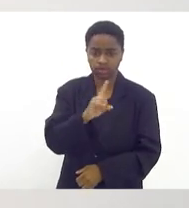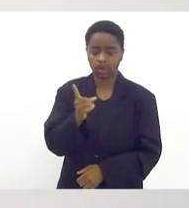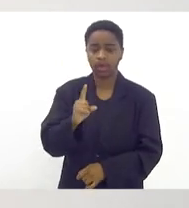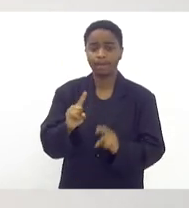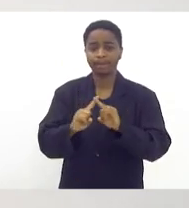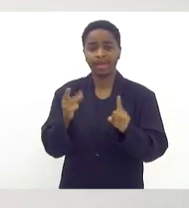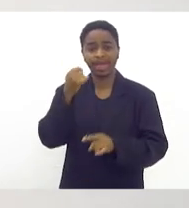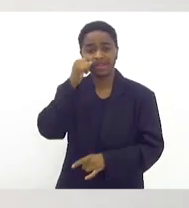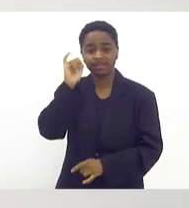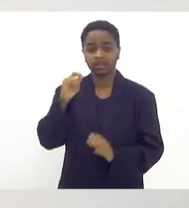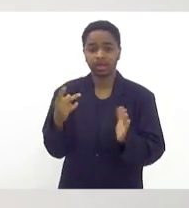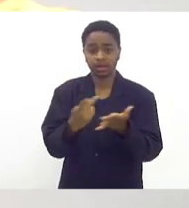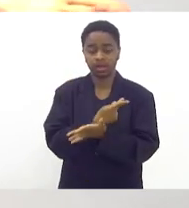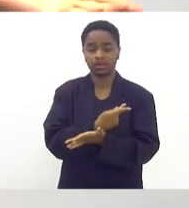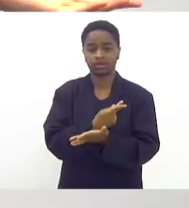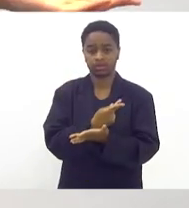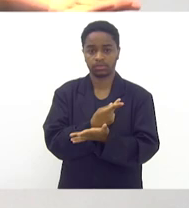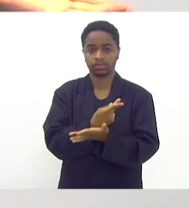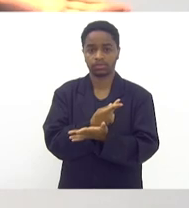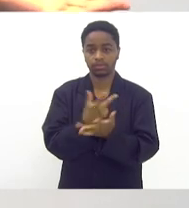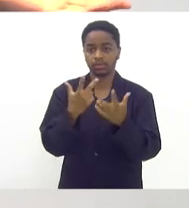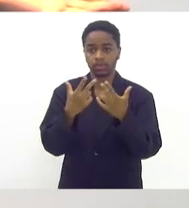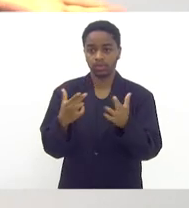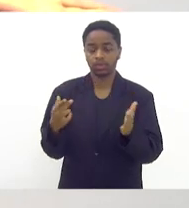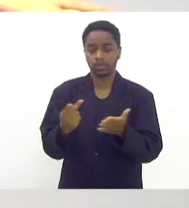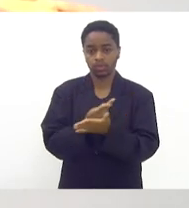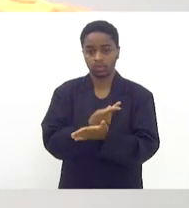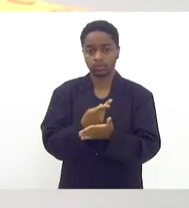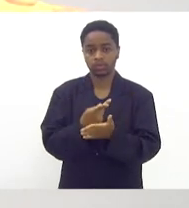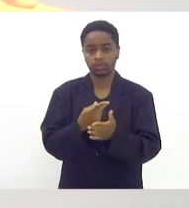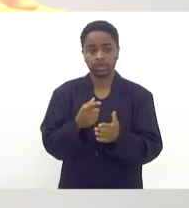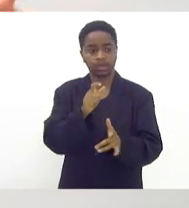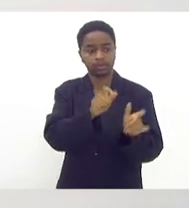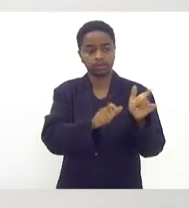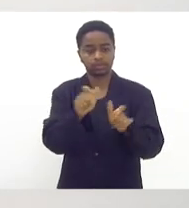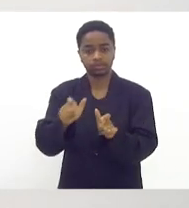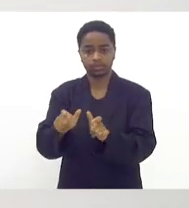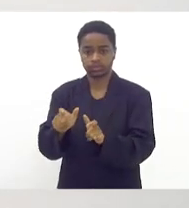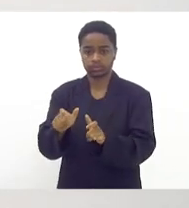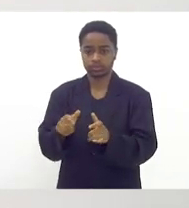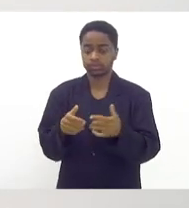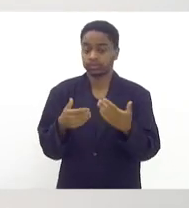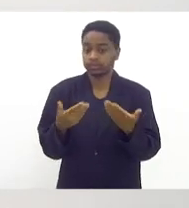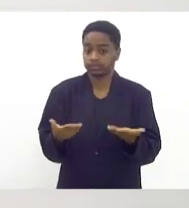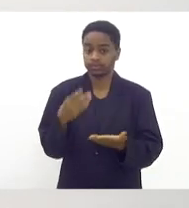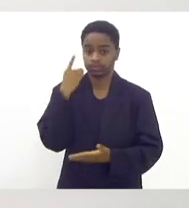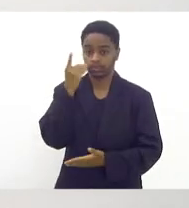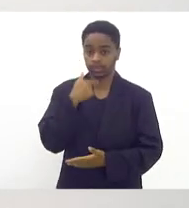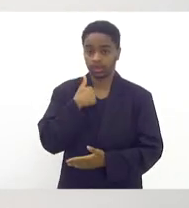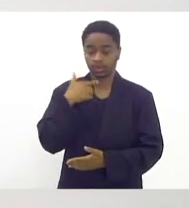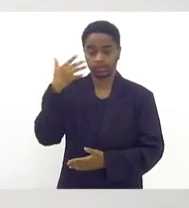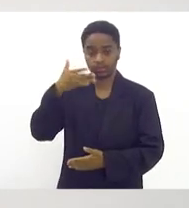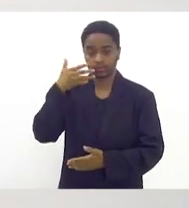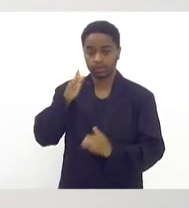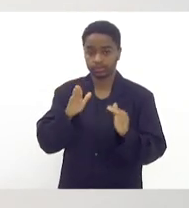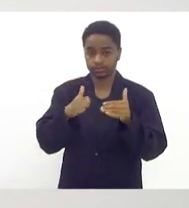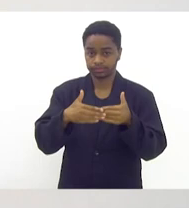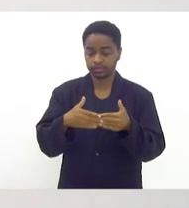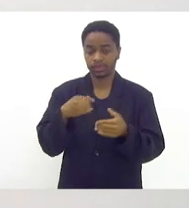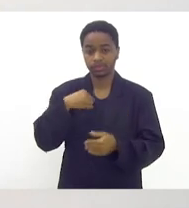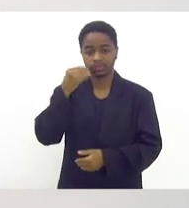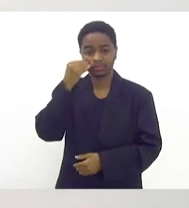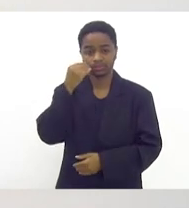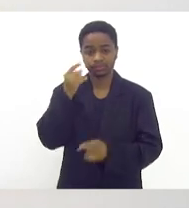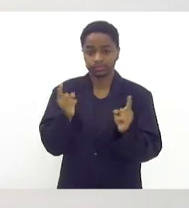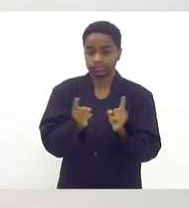que isso ocorra como tá acontecendo com essas outras pessoas então Deputado eu encerro aqui a minha fala tentando ser breve não